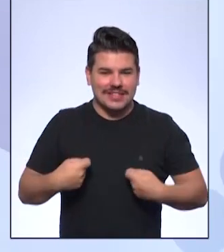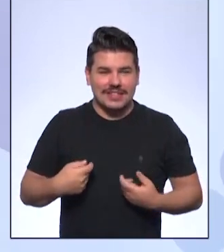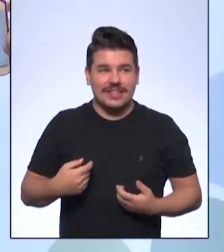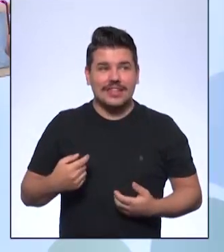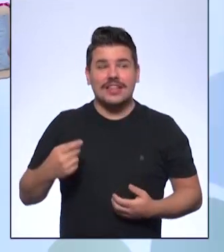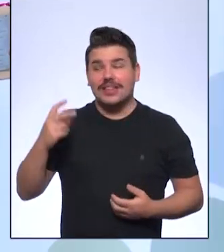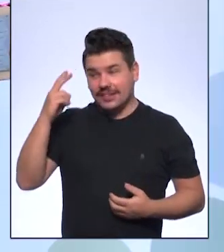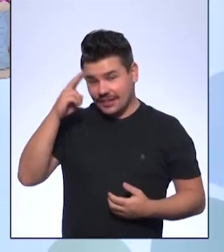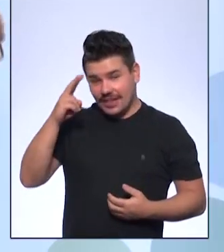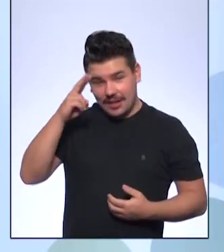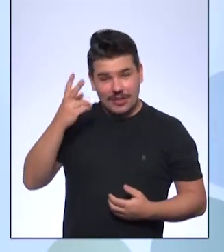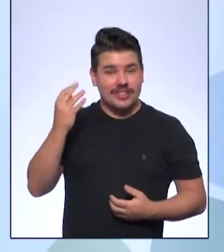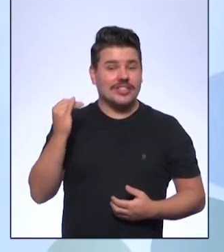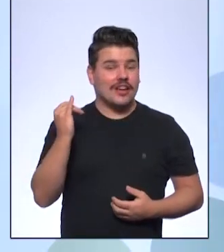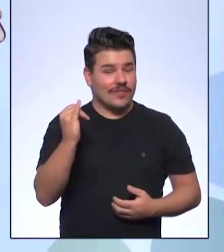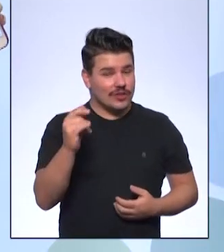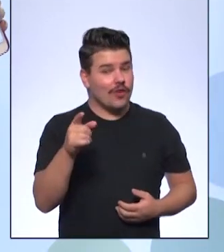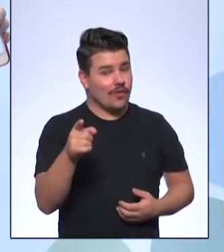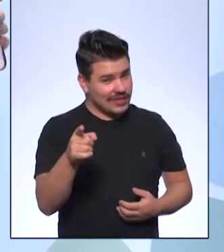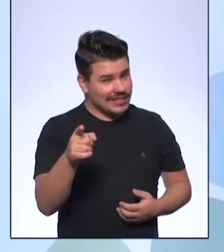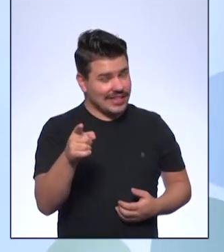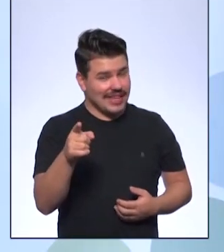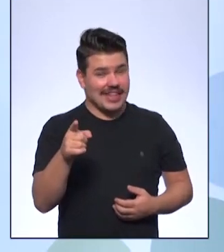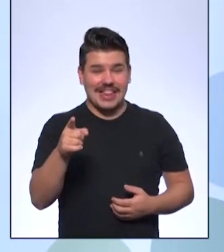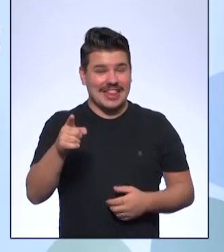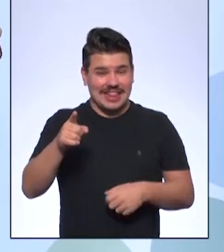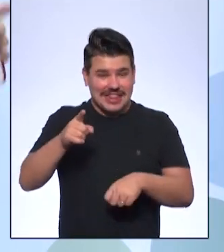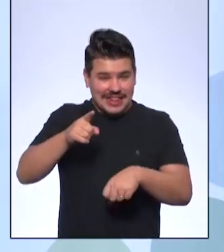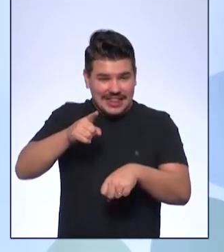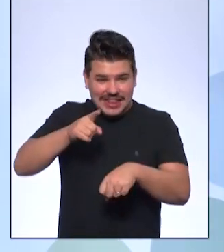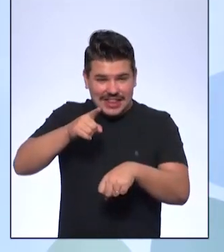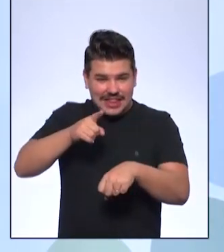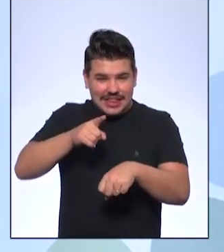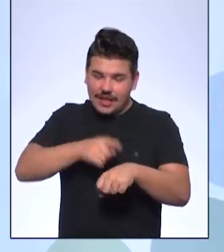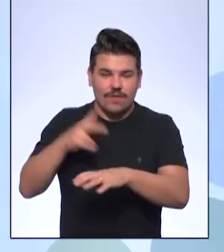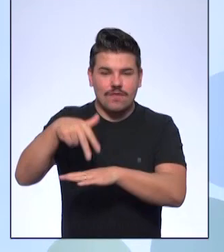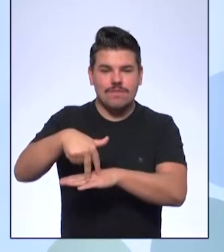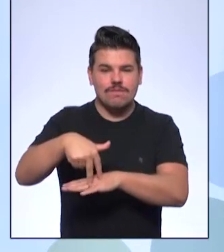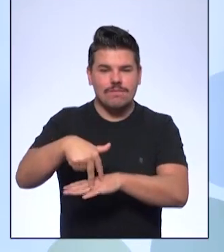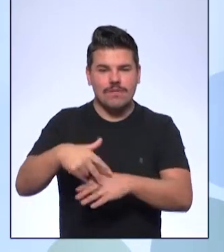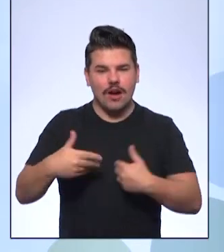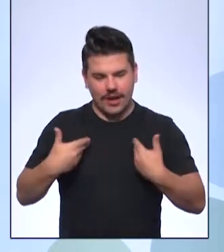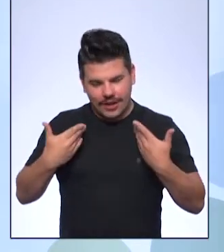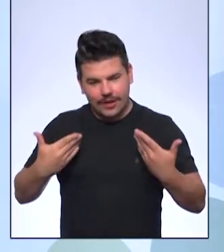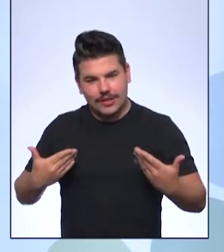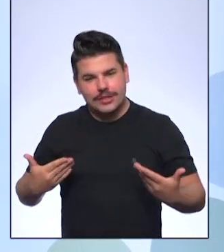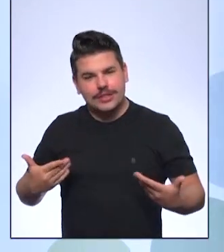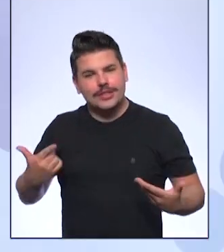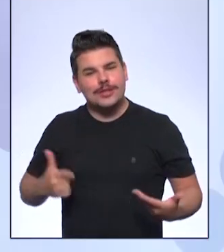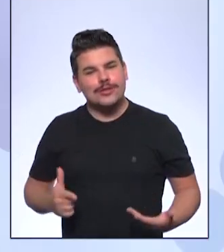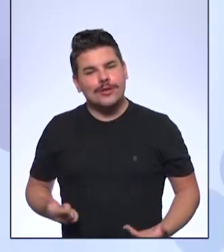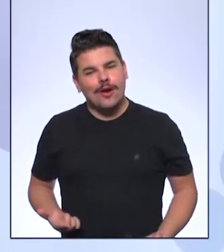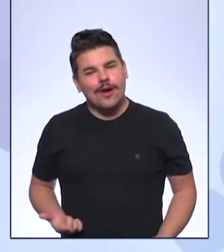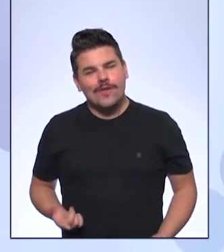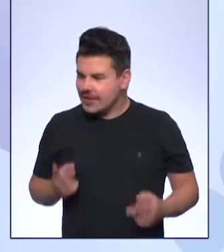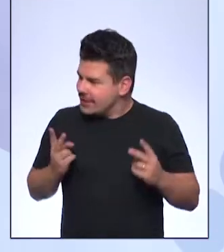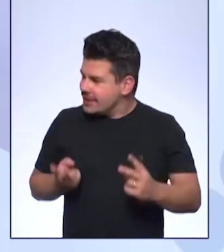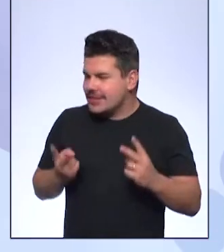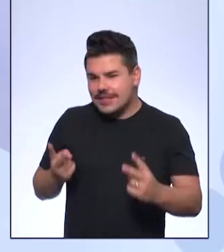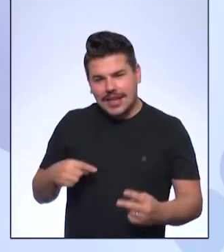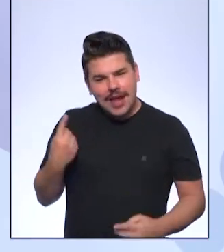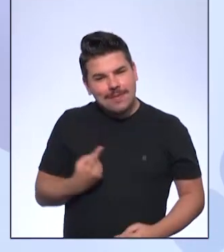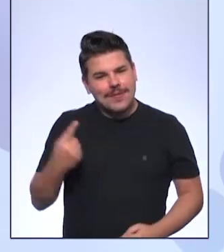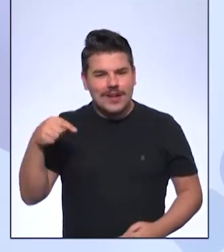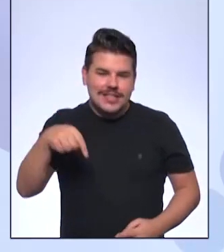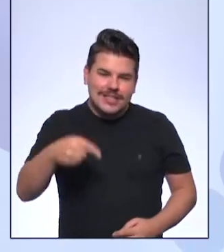que nós avisamos para eles que quando eles menos esperassem, nós iríamos voltar, né? Voltamos. Voltamos. Sempre voltaremos. Então,